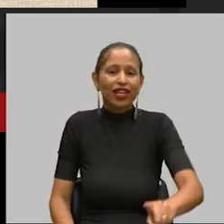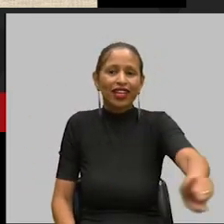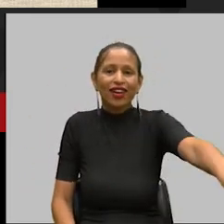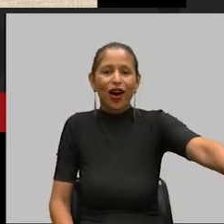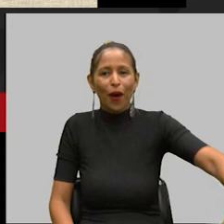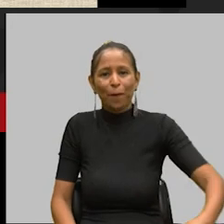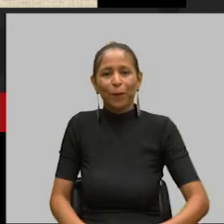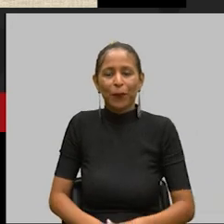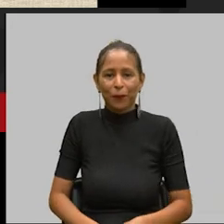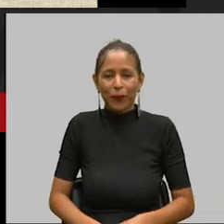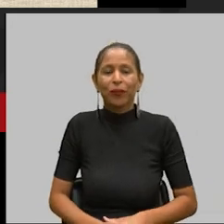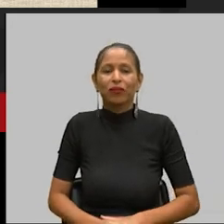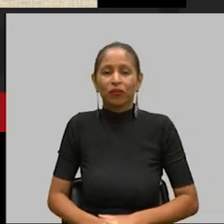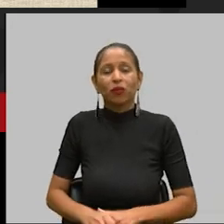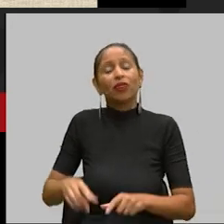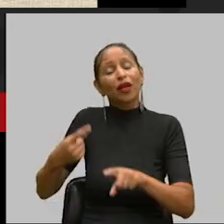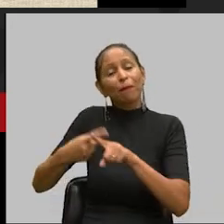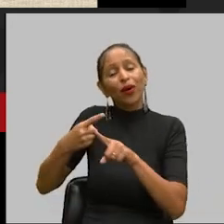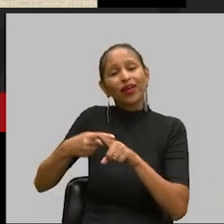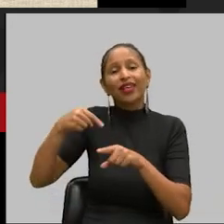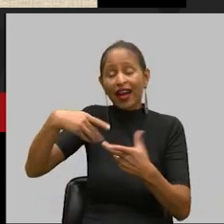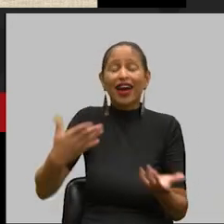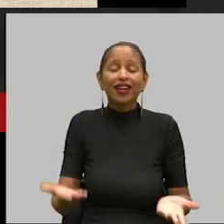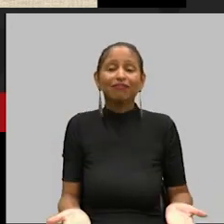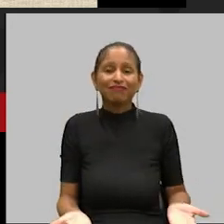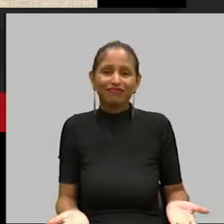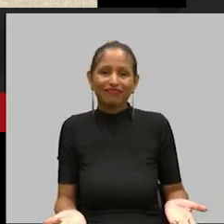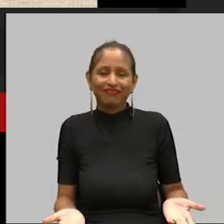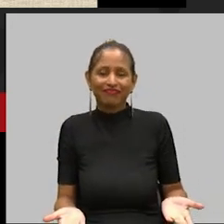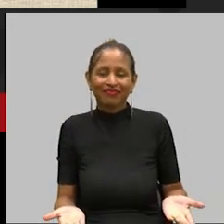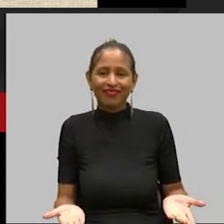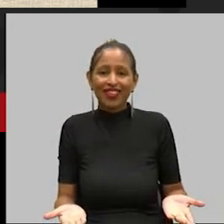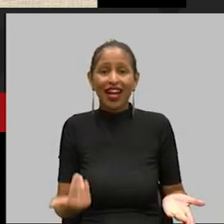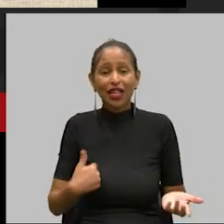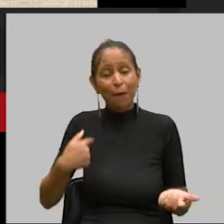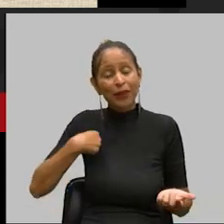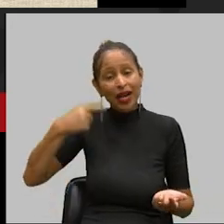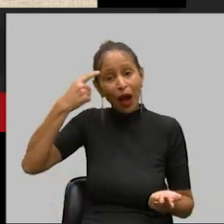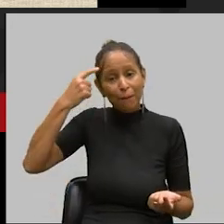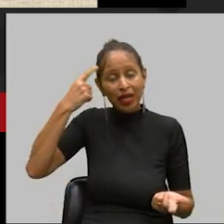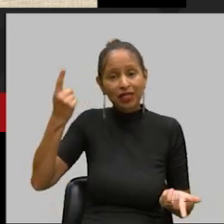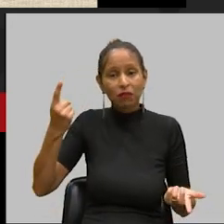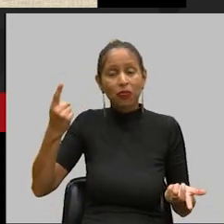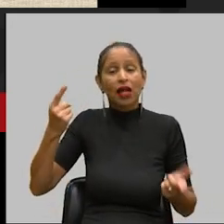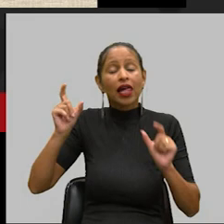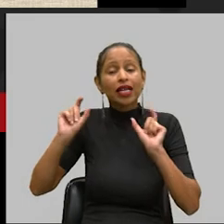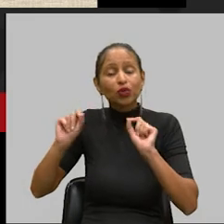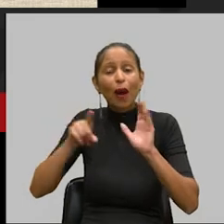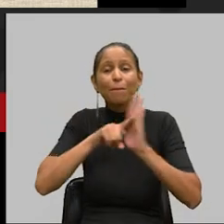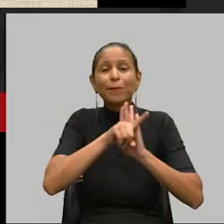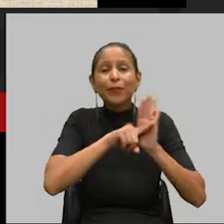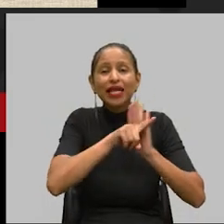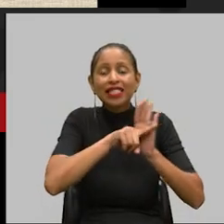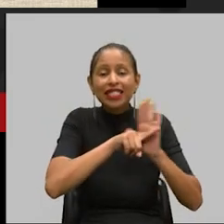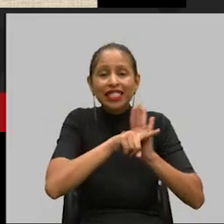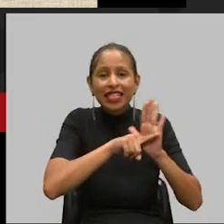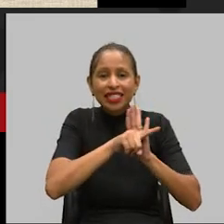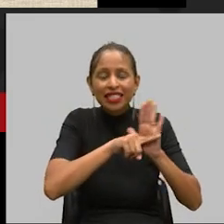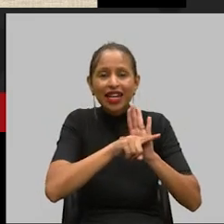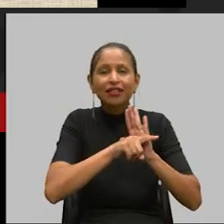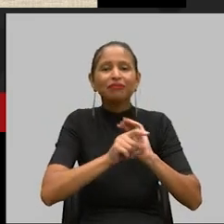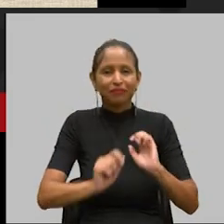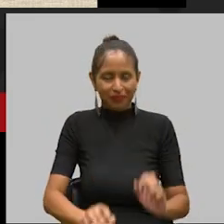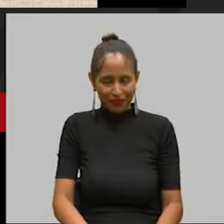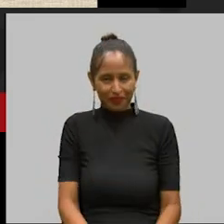pesquisa porque a gente eu não trago essas informações da minha cabeça de nada ser fruto de pesquisas de muitas pessoas